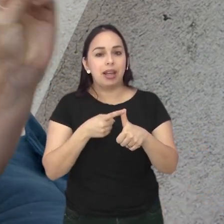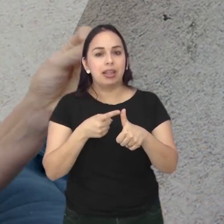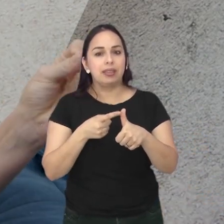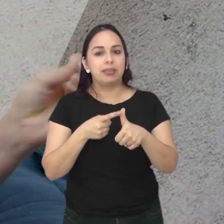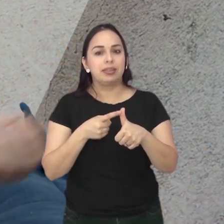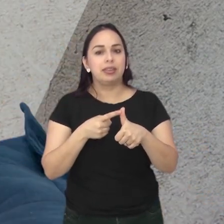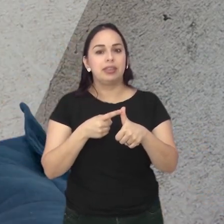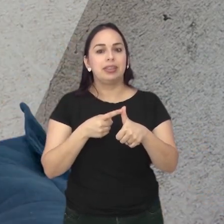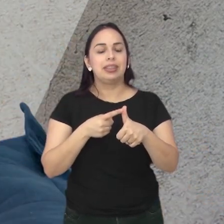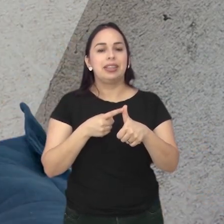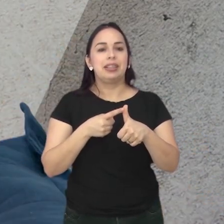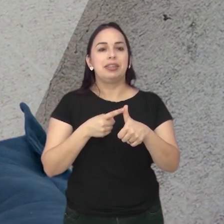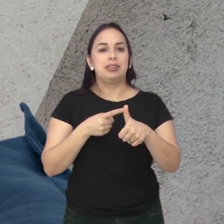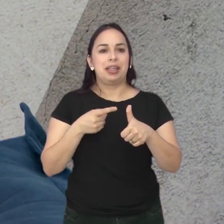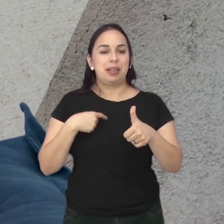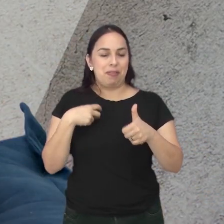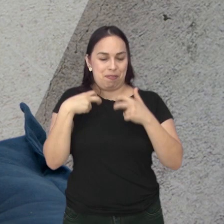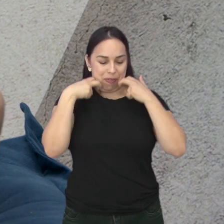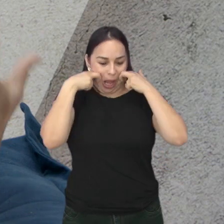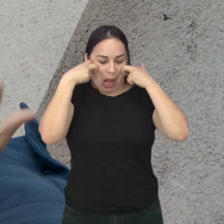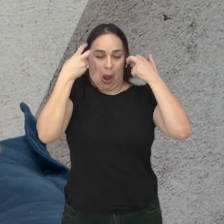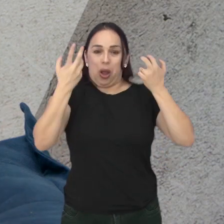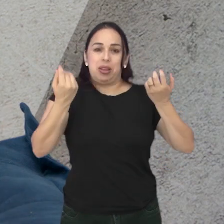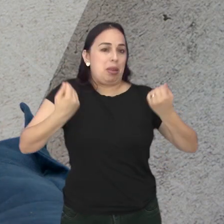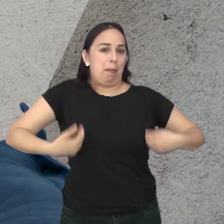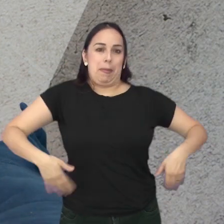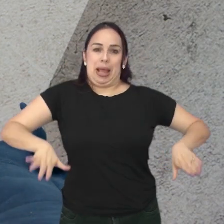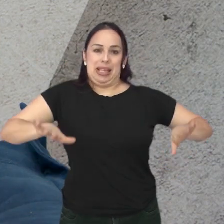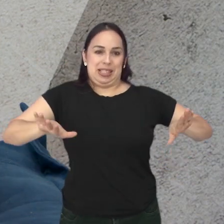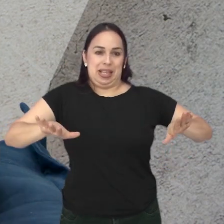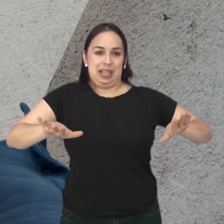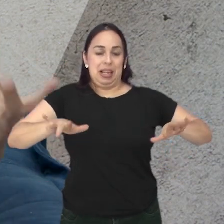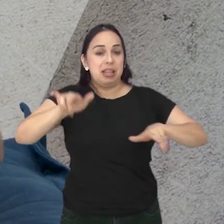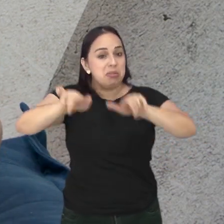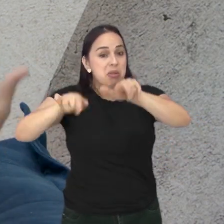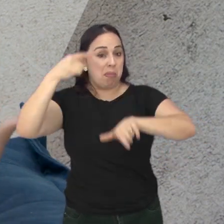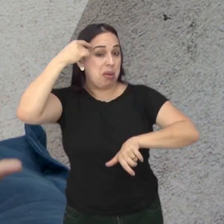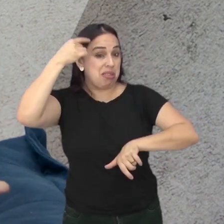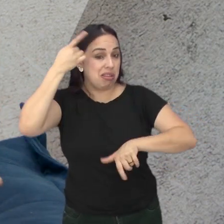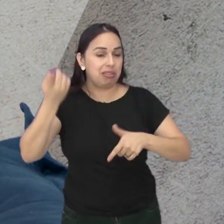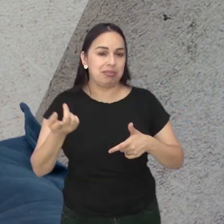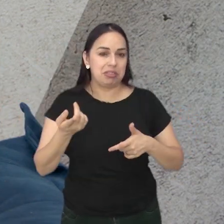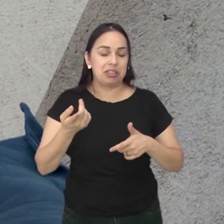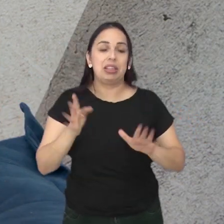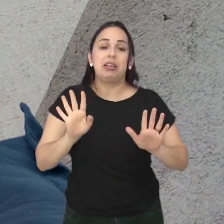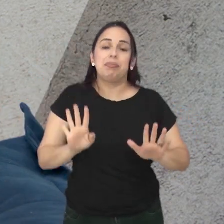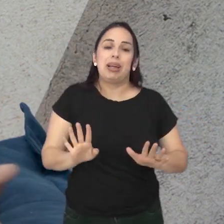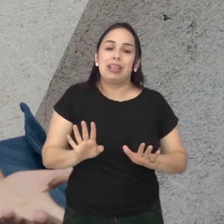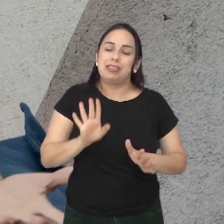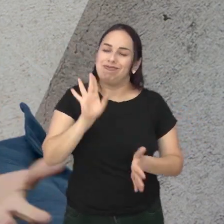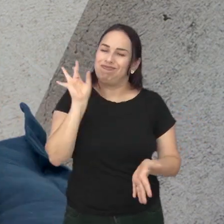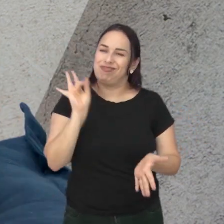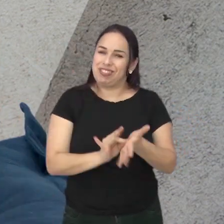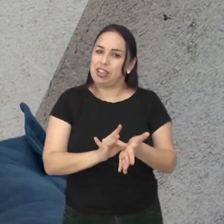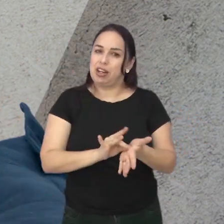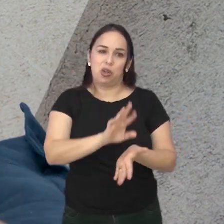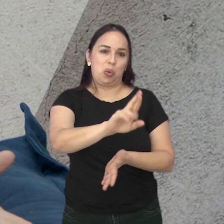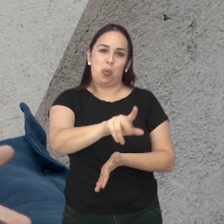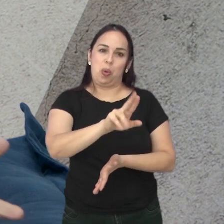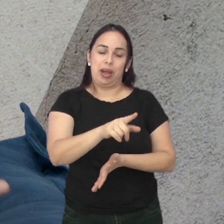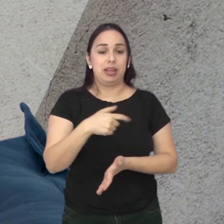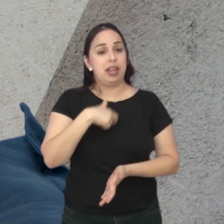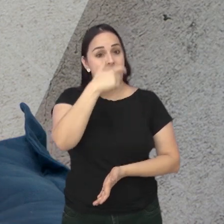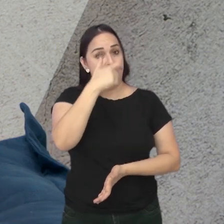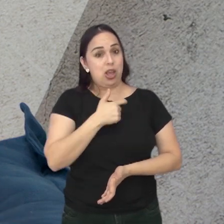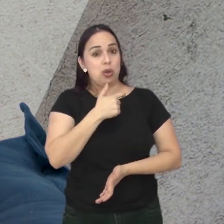primeiro quesito é ser muito desinibido, né? Não ter vergonha, não ser tímido. E isso, na verdade, é um